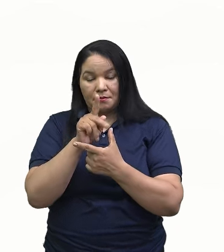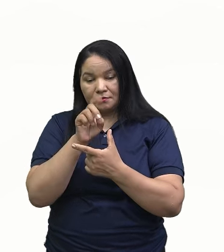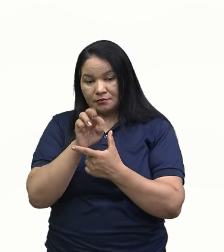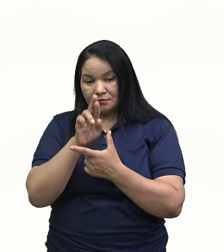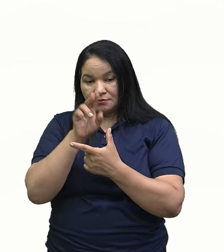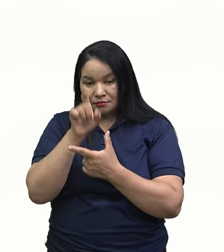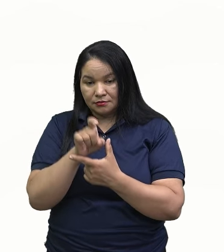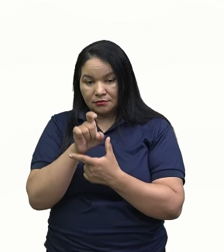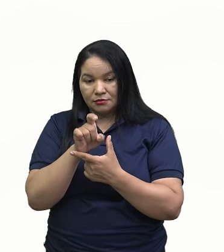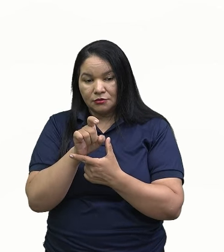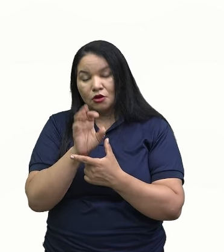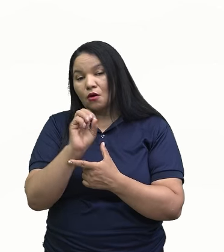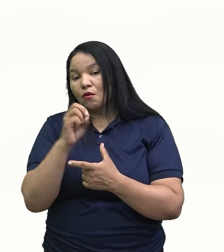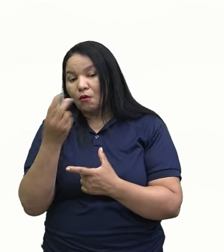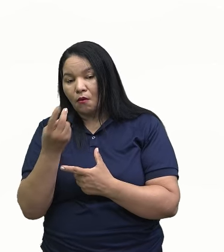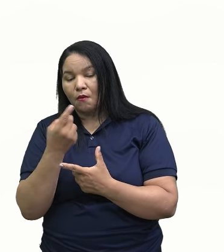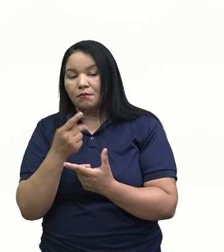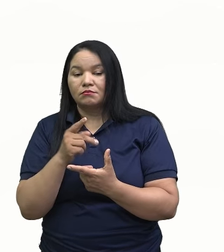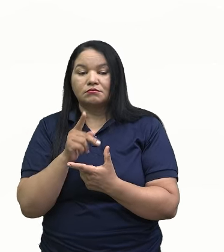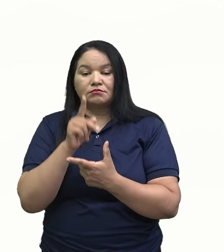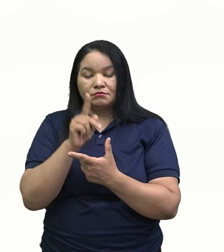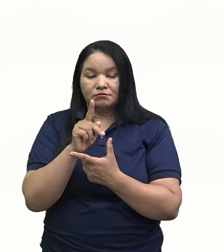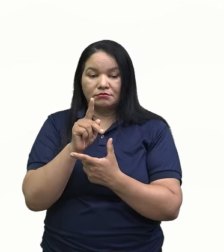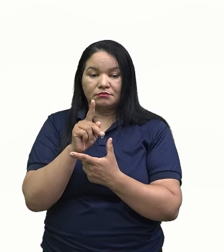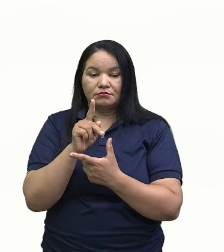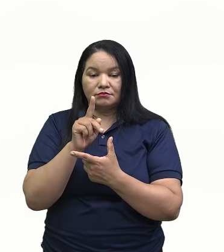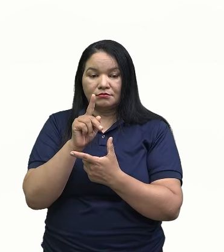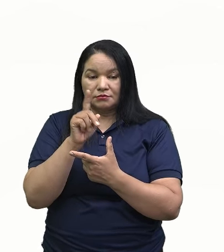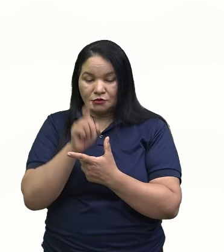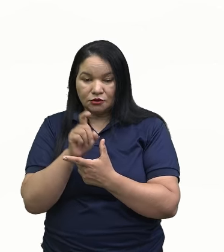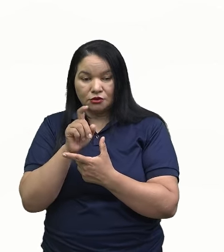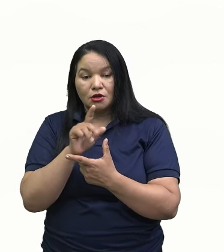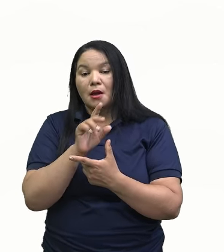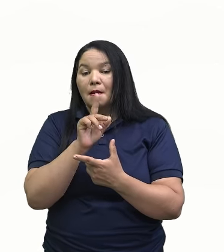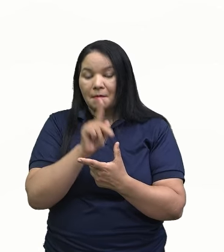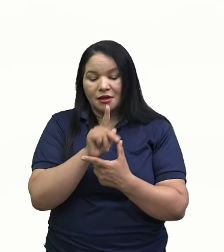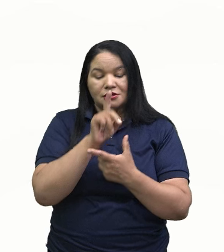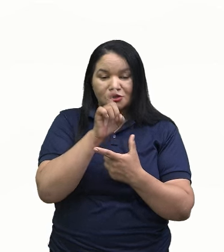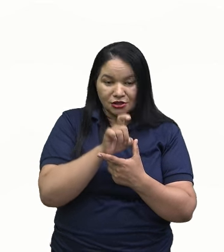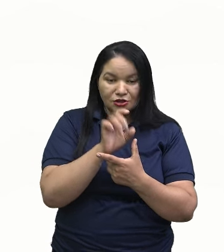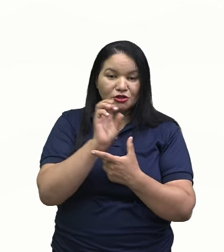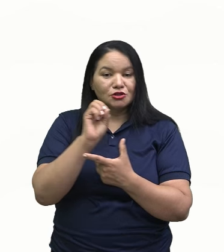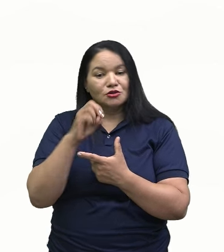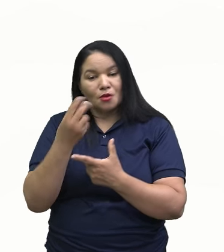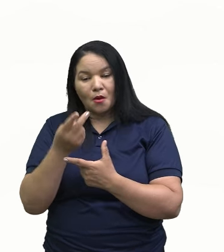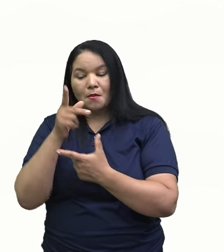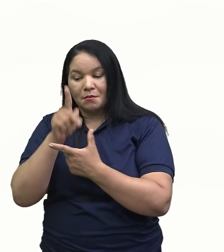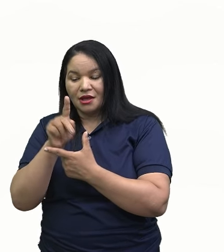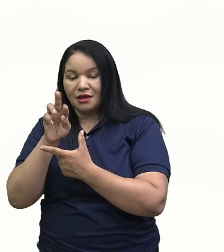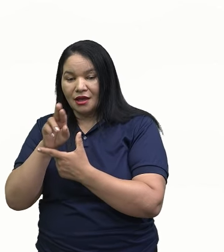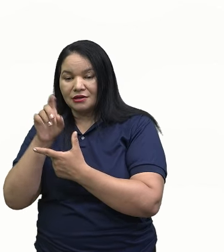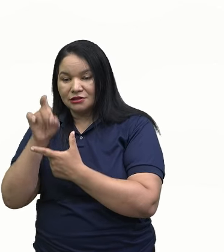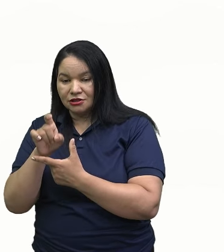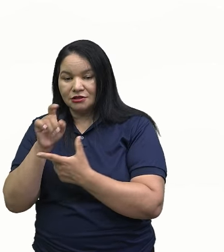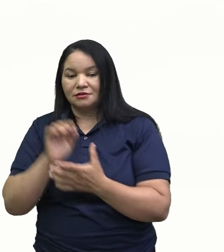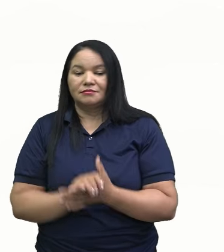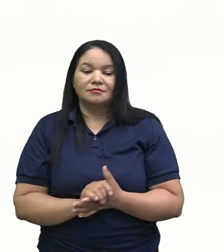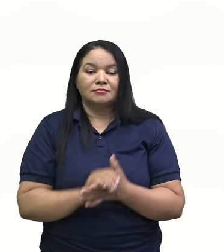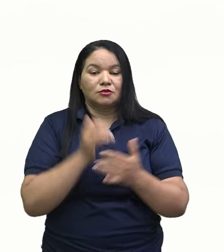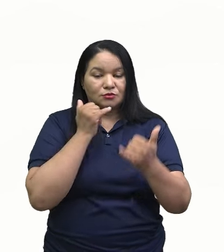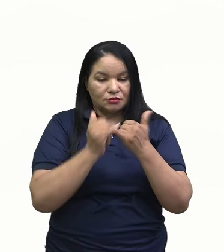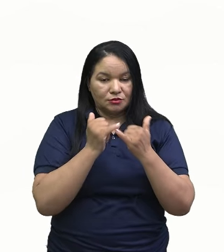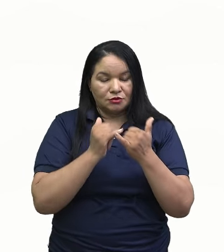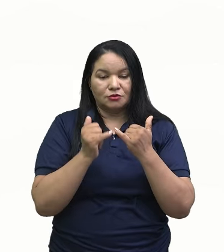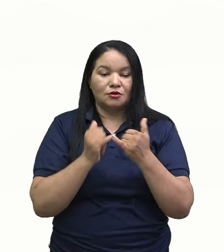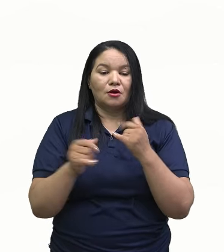paroxítonas como proparoxítonas, por isso que elas são chamadas de aparentes, ok? E aí o que acontece?